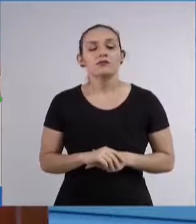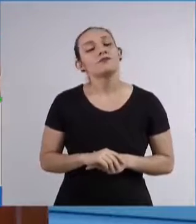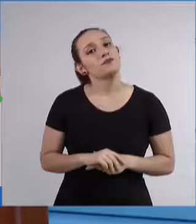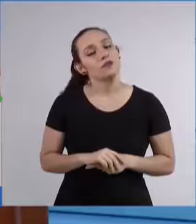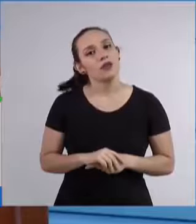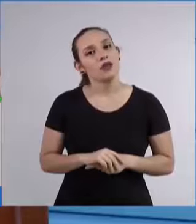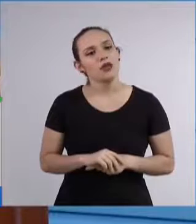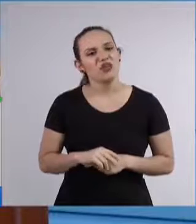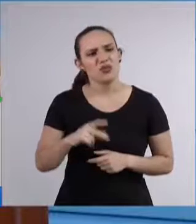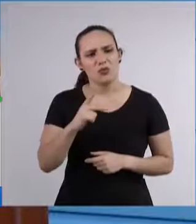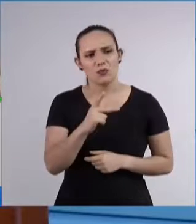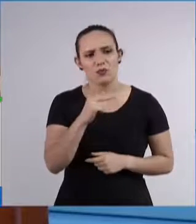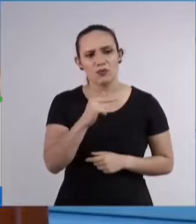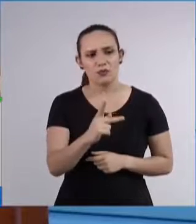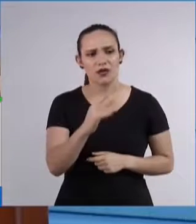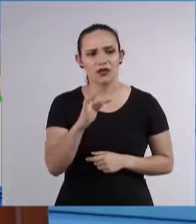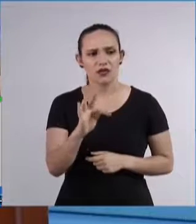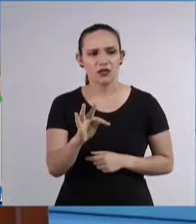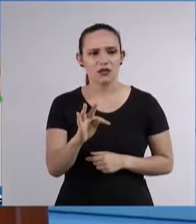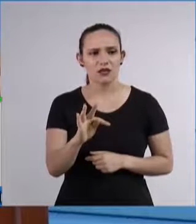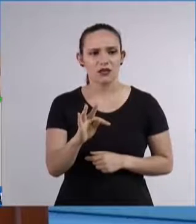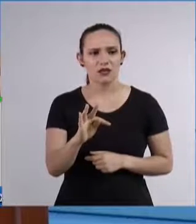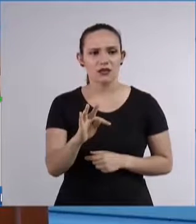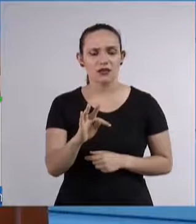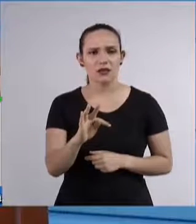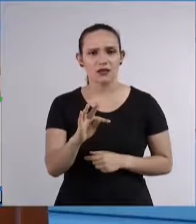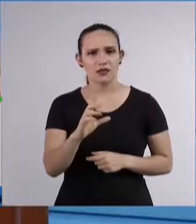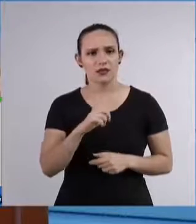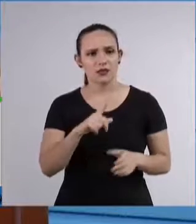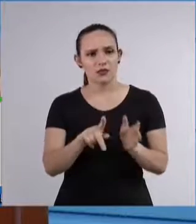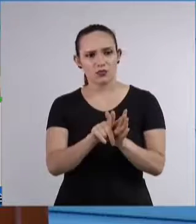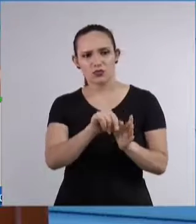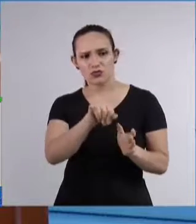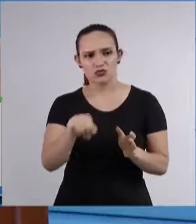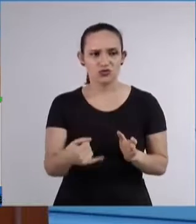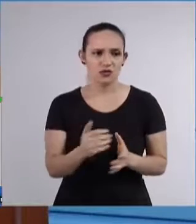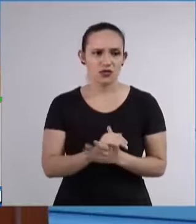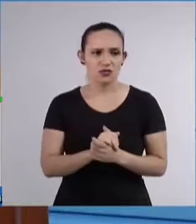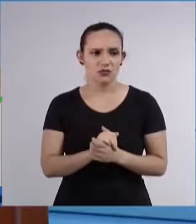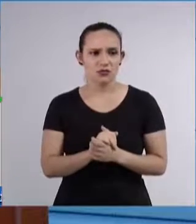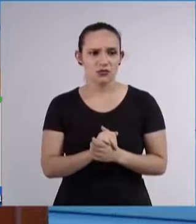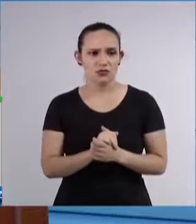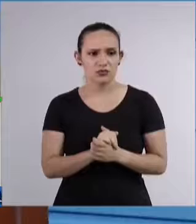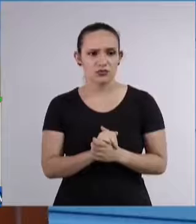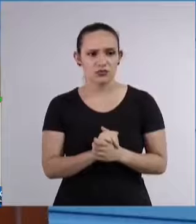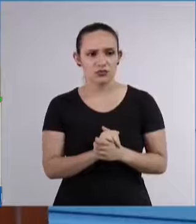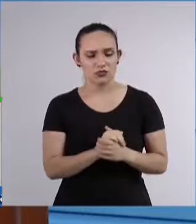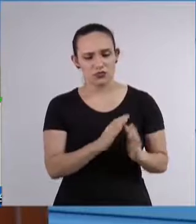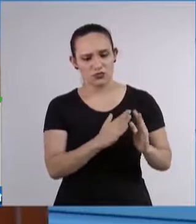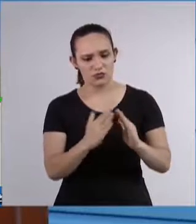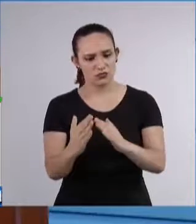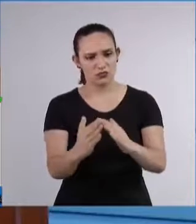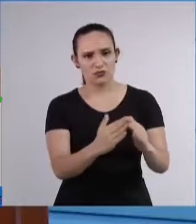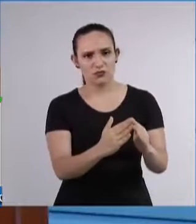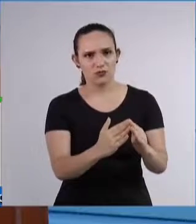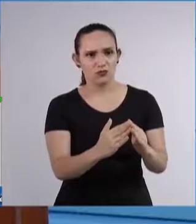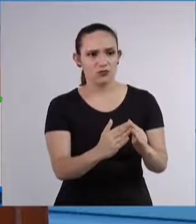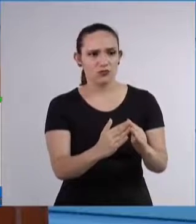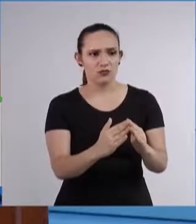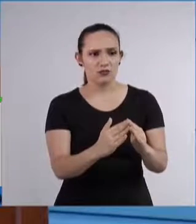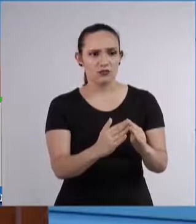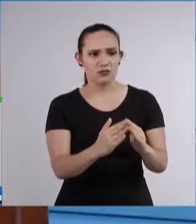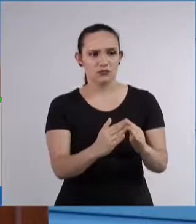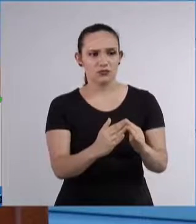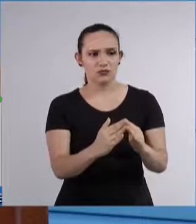projeto que, para atender a questão da moradia, vai pedir 1/4 da pessoa para que